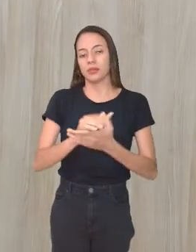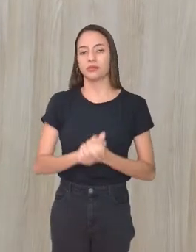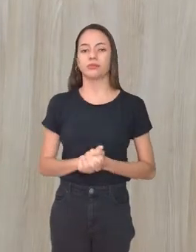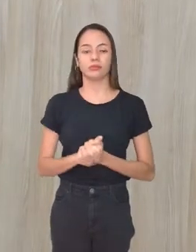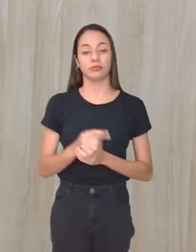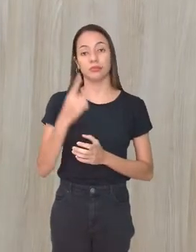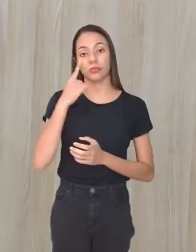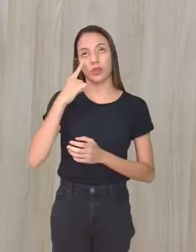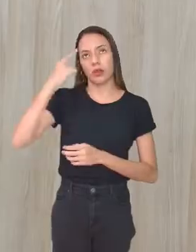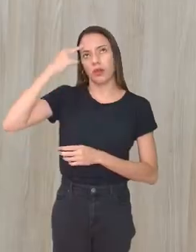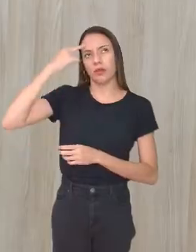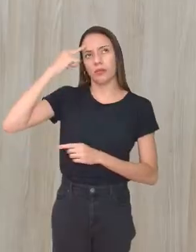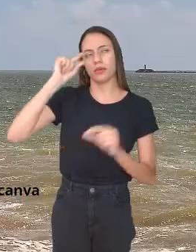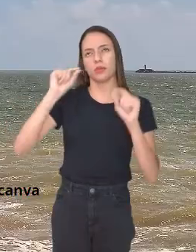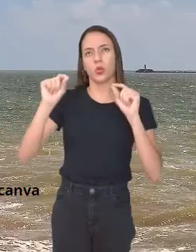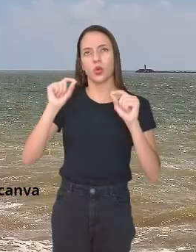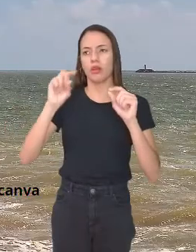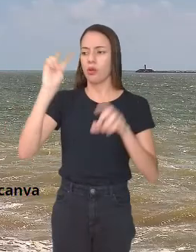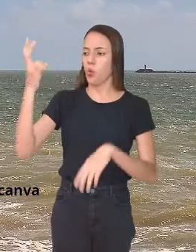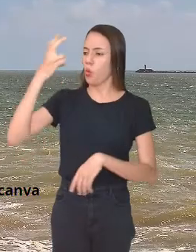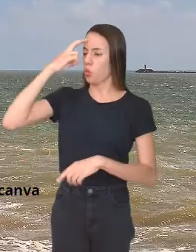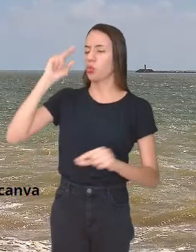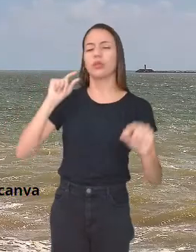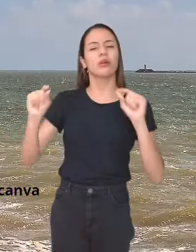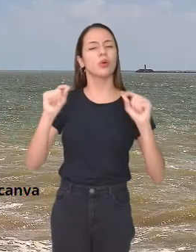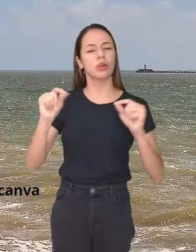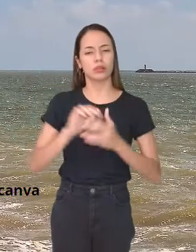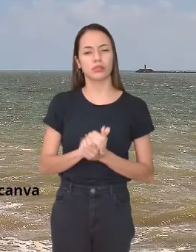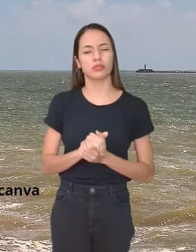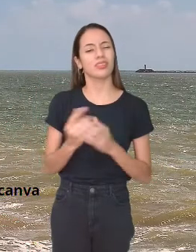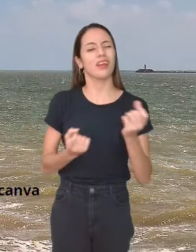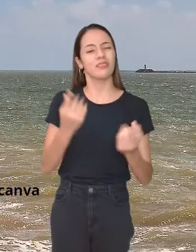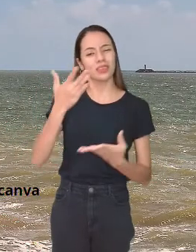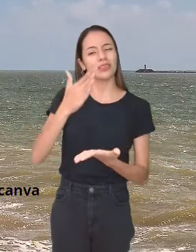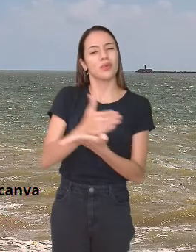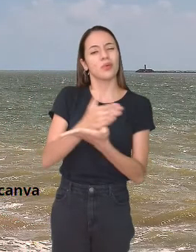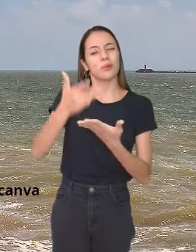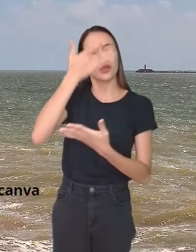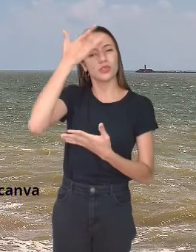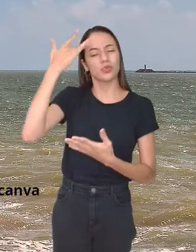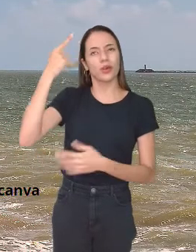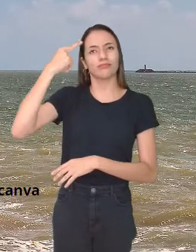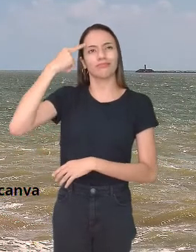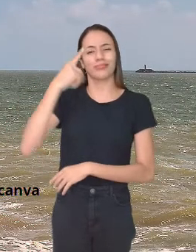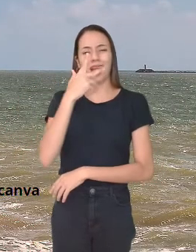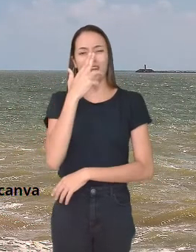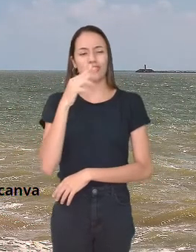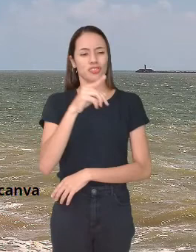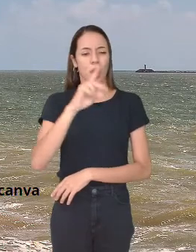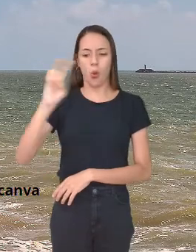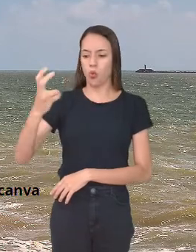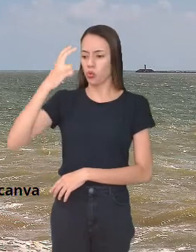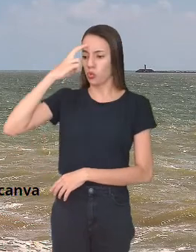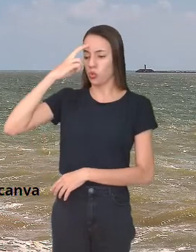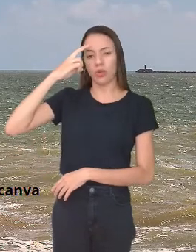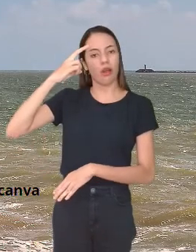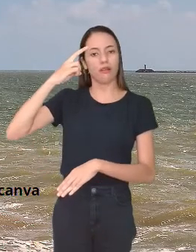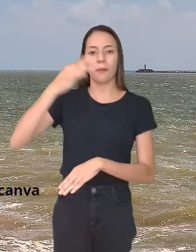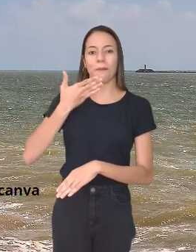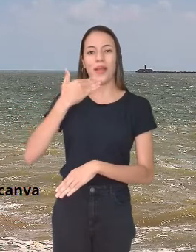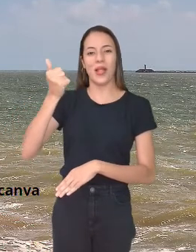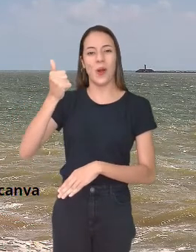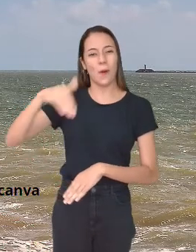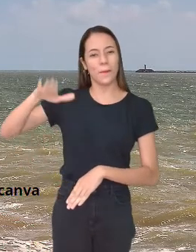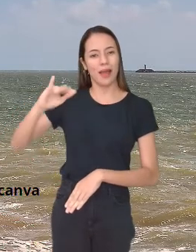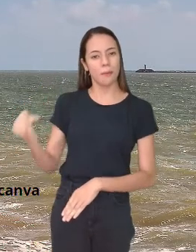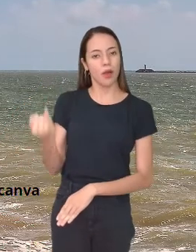começando essa aula, pensando o que é cultura. Porque muitas vezes as pessoas ficam achando que uma cultura é mais importante do que a outra,